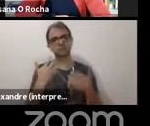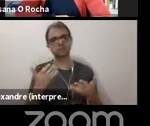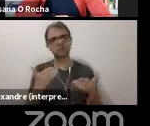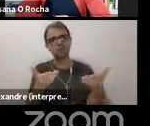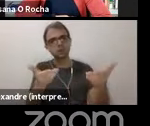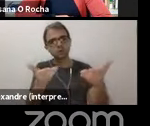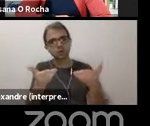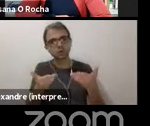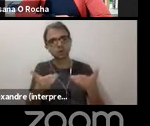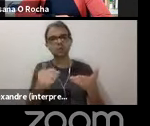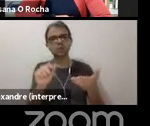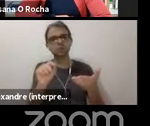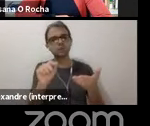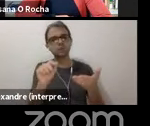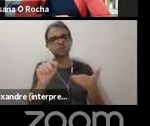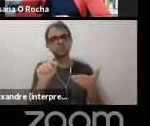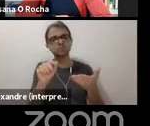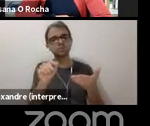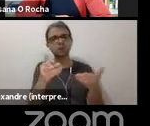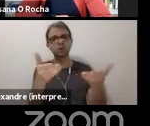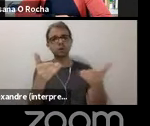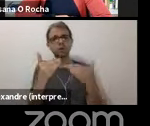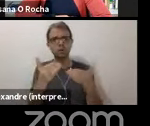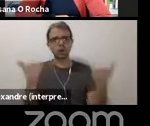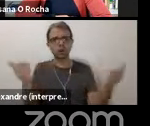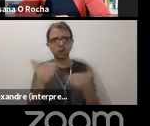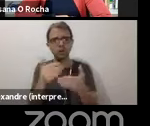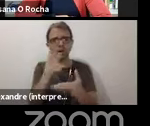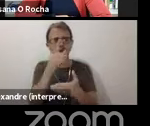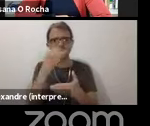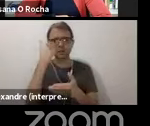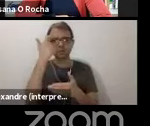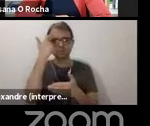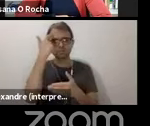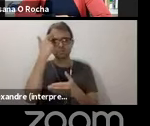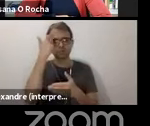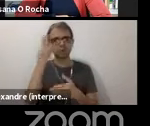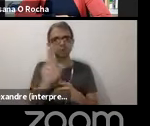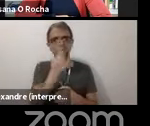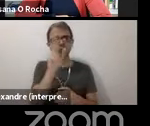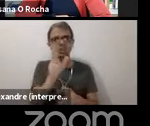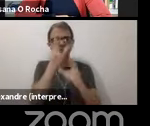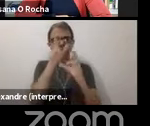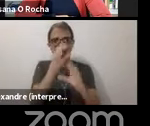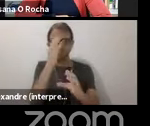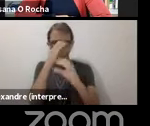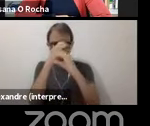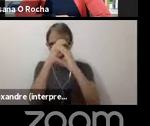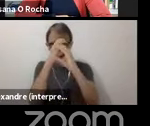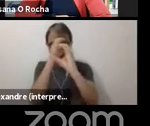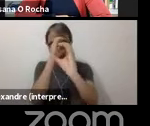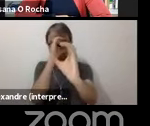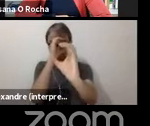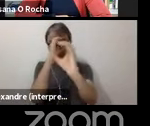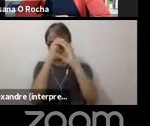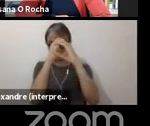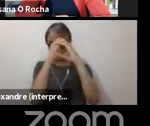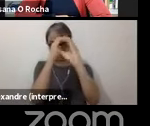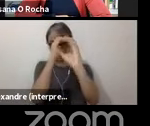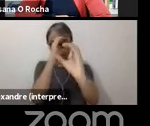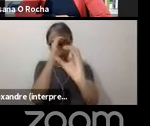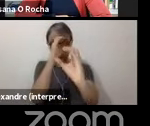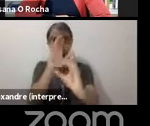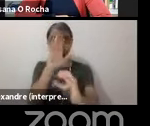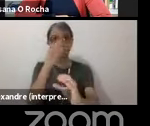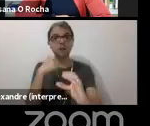convite é, nós vamos ter uma luneta mágica. E com essa luneta, a gente vai poder olhar para o passado, para